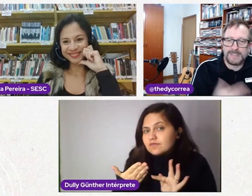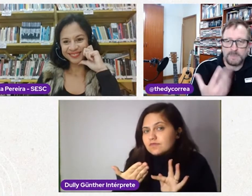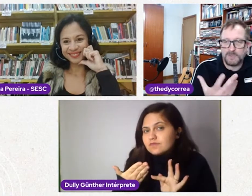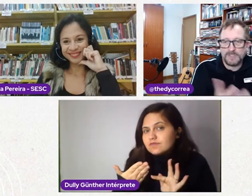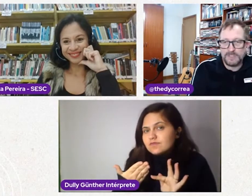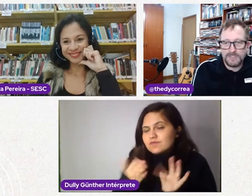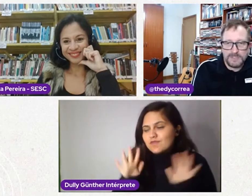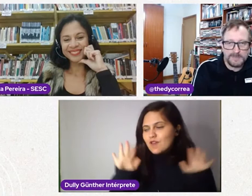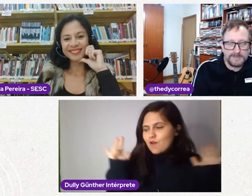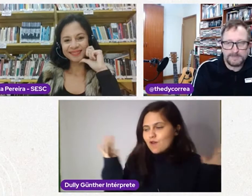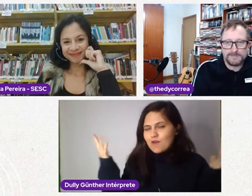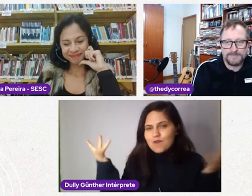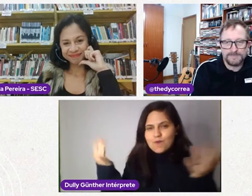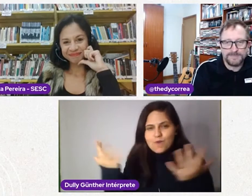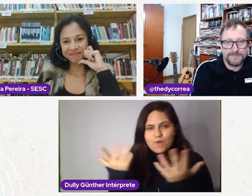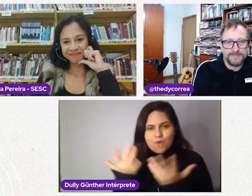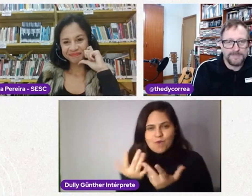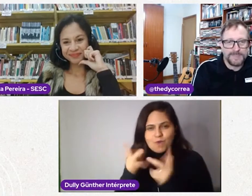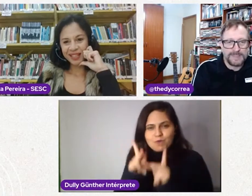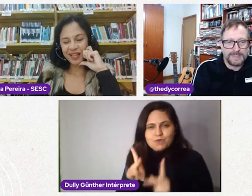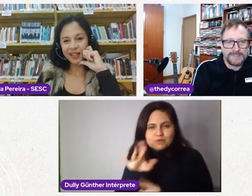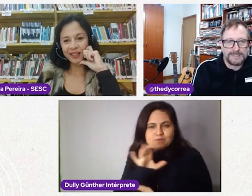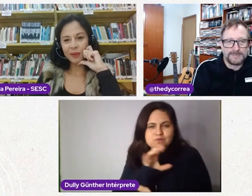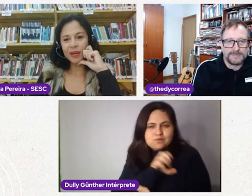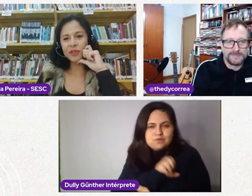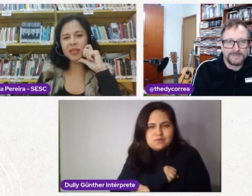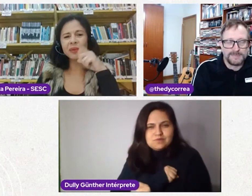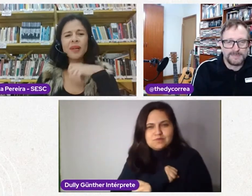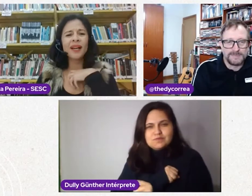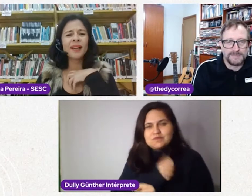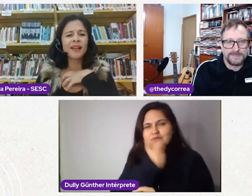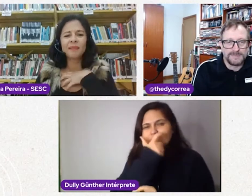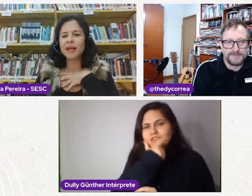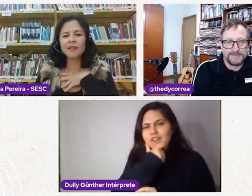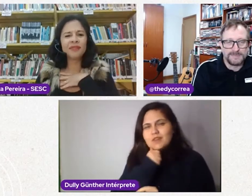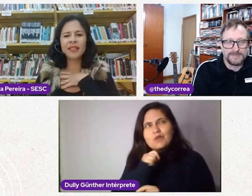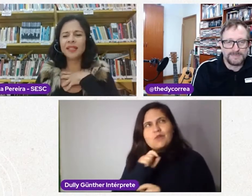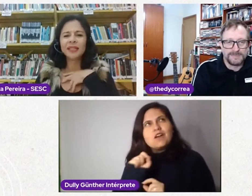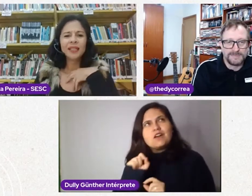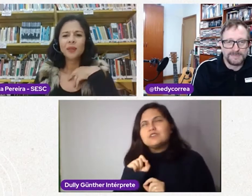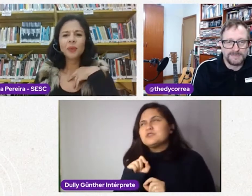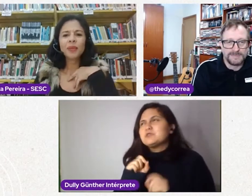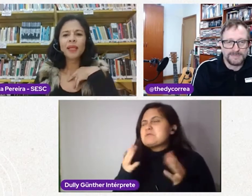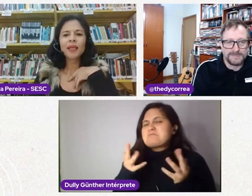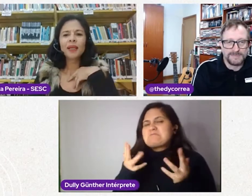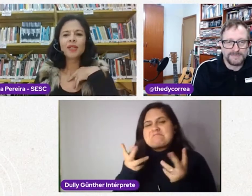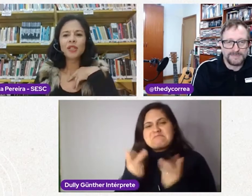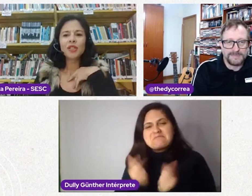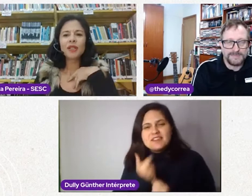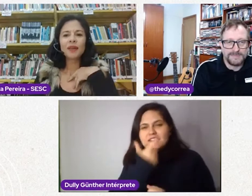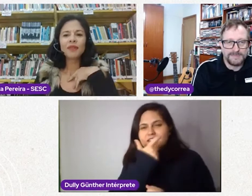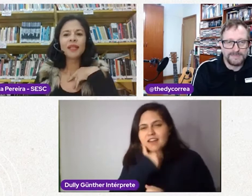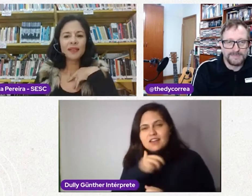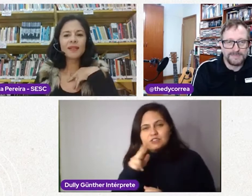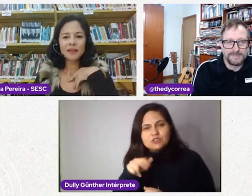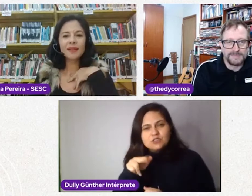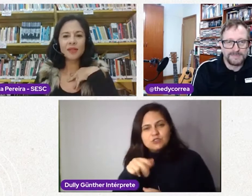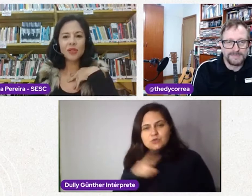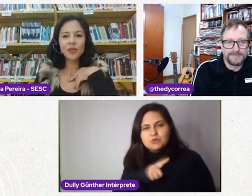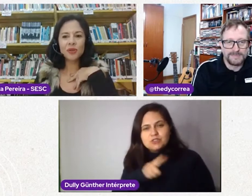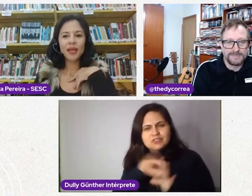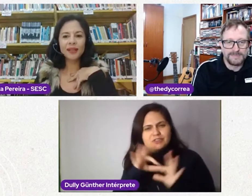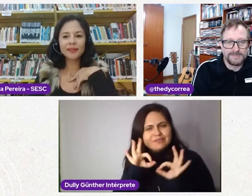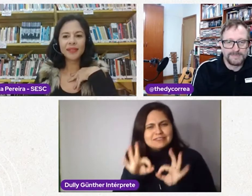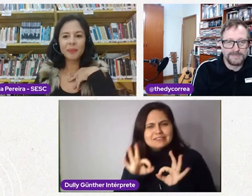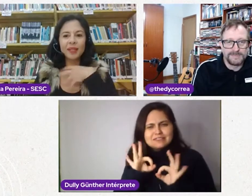Estar cercado das pessoas que a gente ama. Ai, eu acho que nunca, maravilha, nunca a gente teve tanta